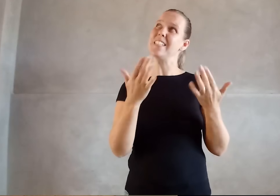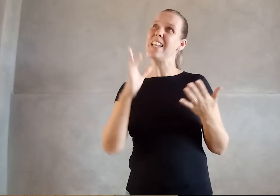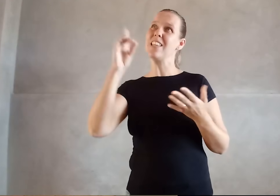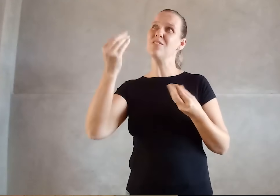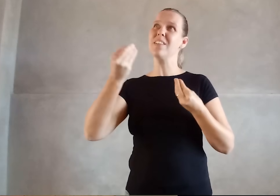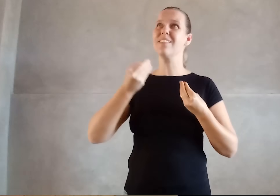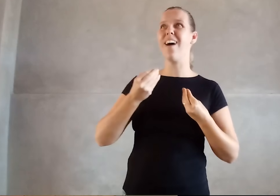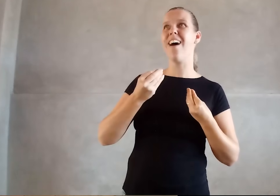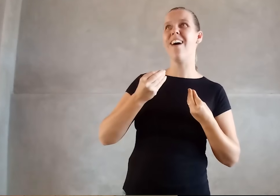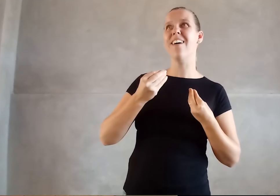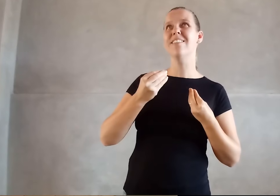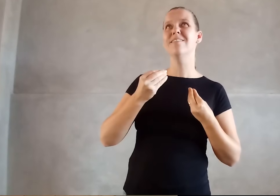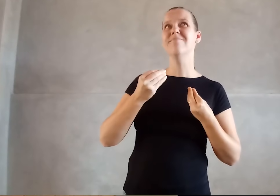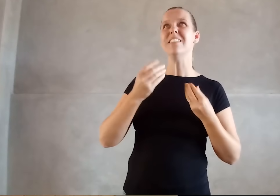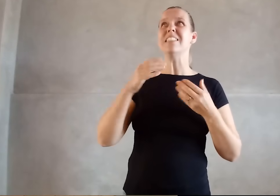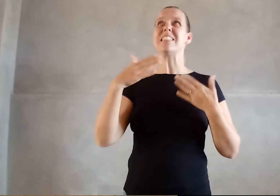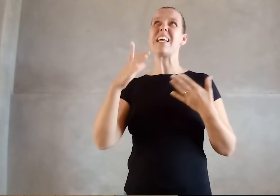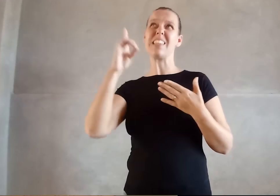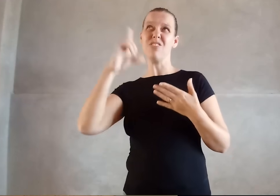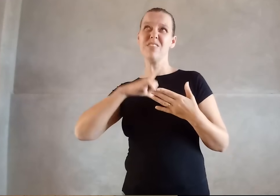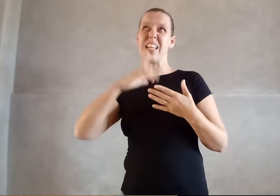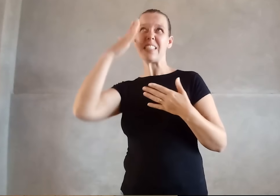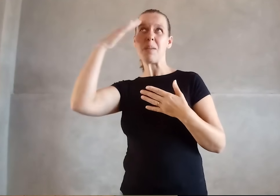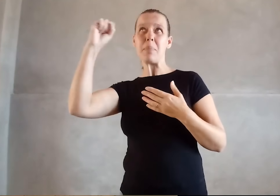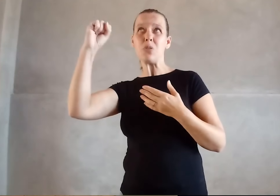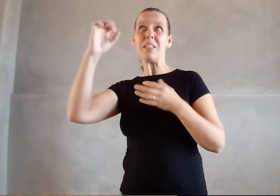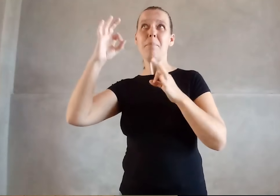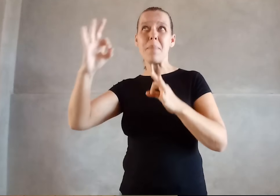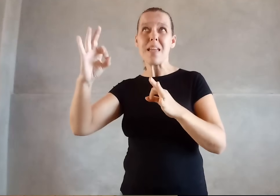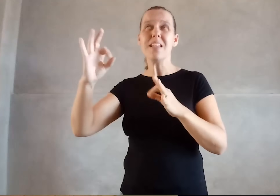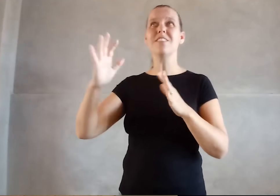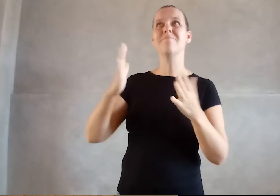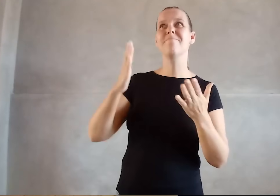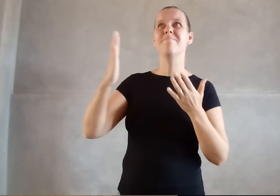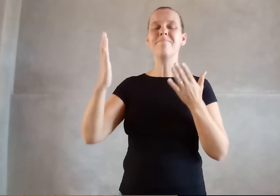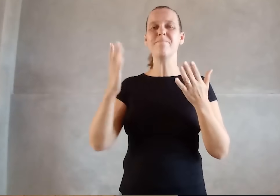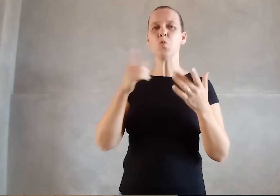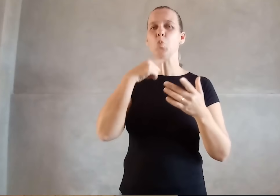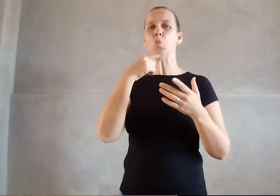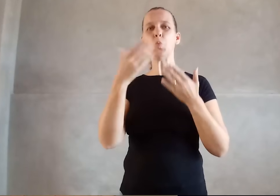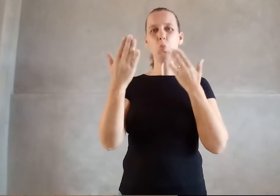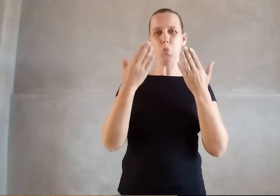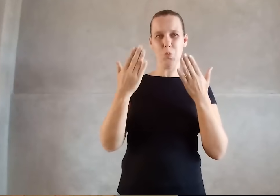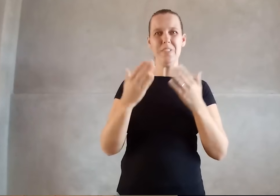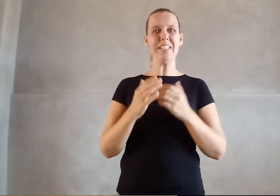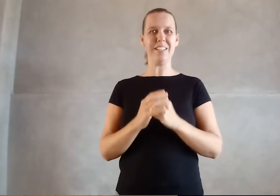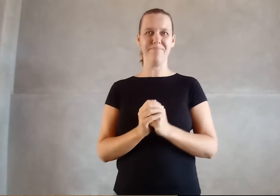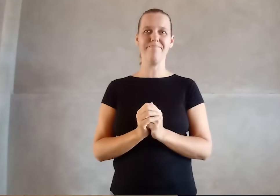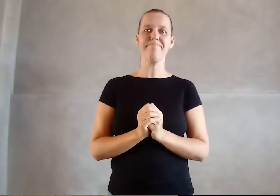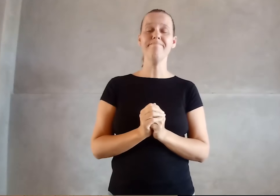dizendo, será mesmo que Deus vai me ouvir? Ou mesmo, será que Deus tem sabedoria para me dar? Será que é nele que eu vou encontrar